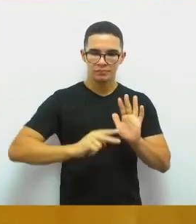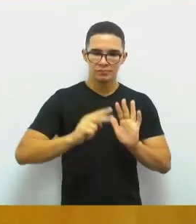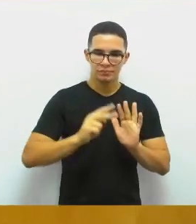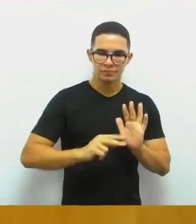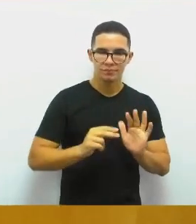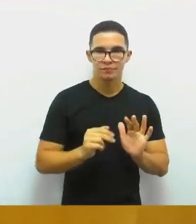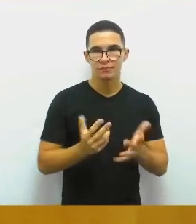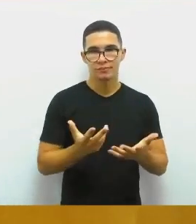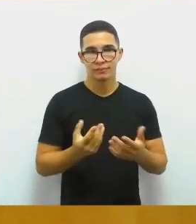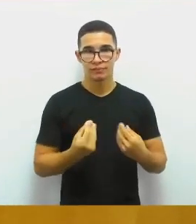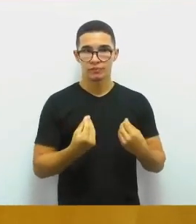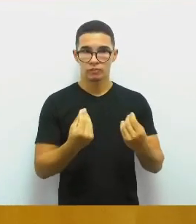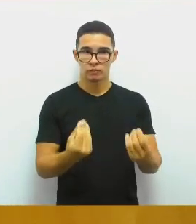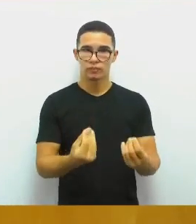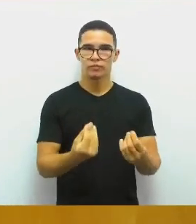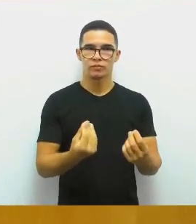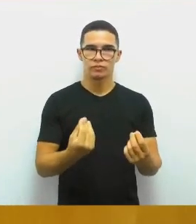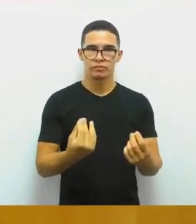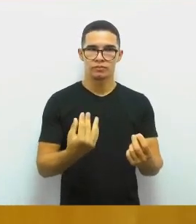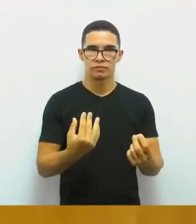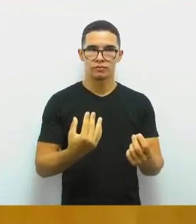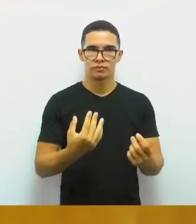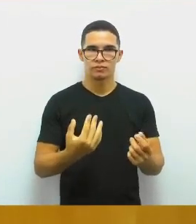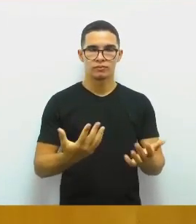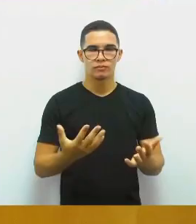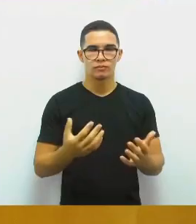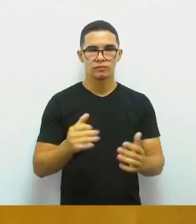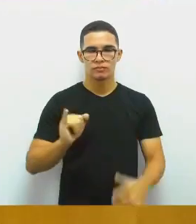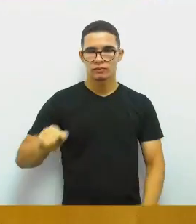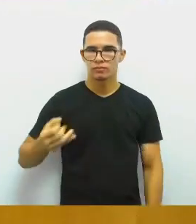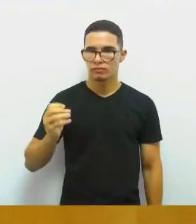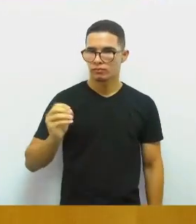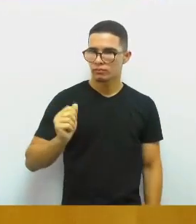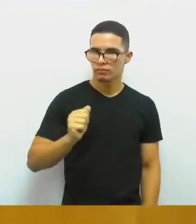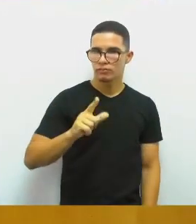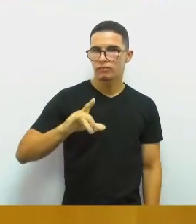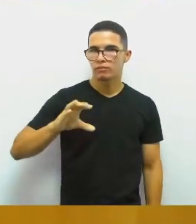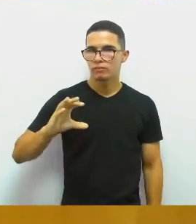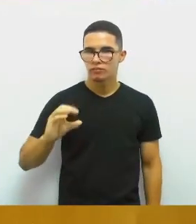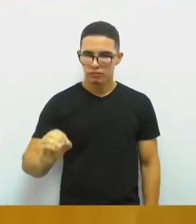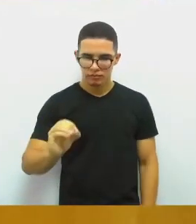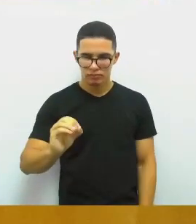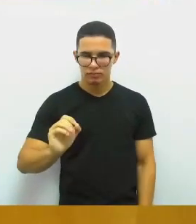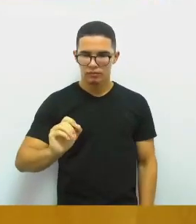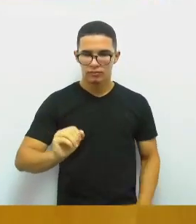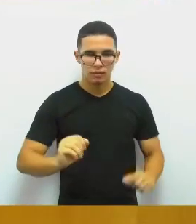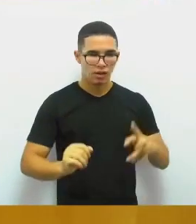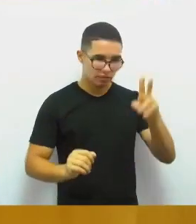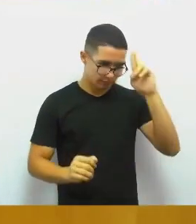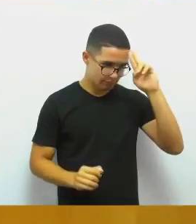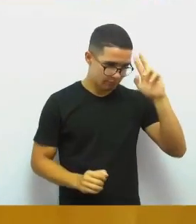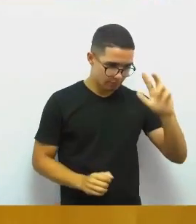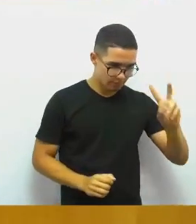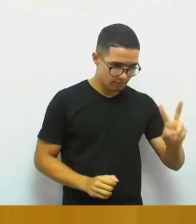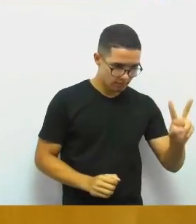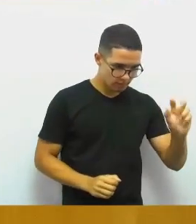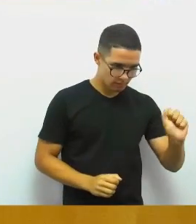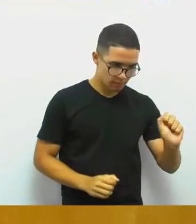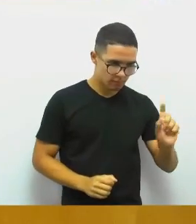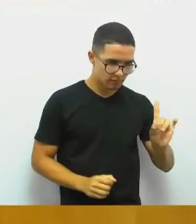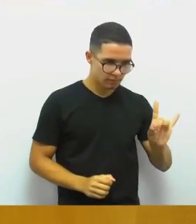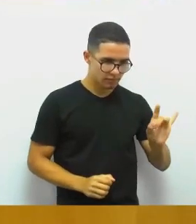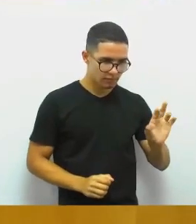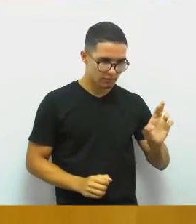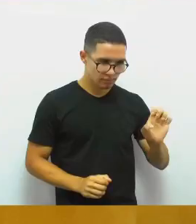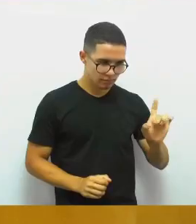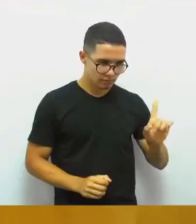presidente anunciou a entrega de medalha de mérito João Arquimedes da Silva ao senhor Wanderson Adão Bernardo,